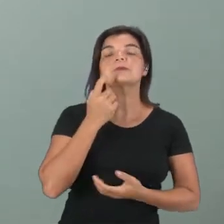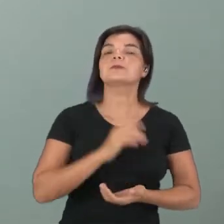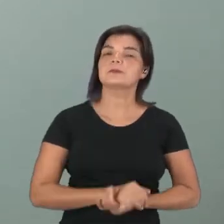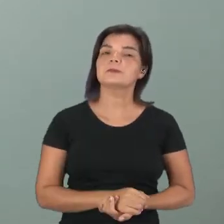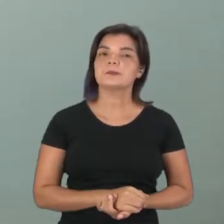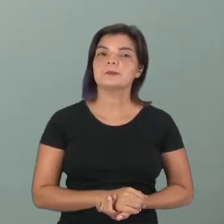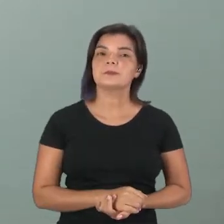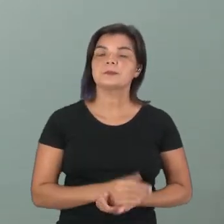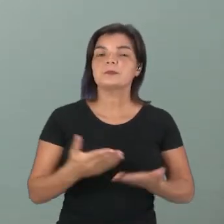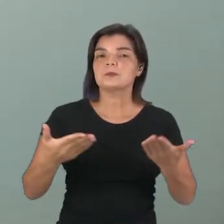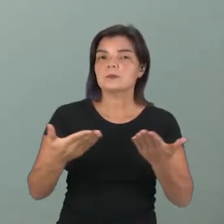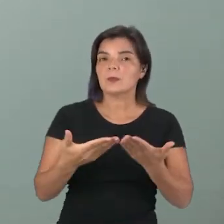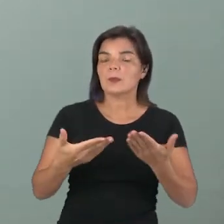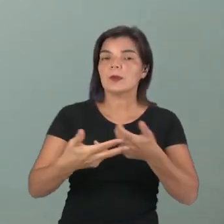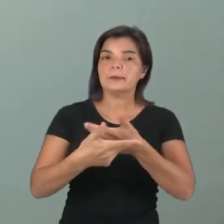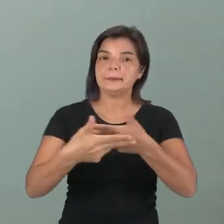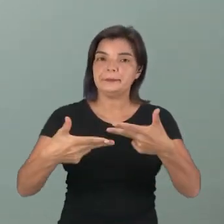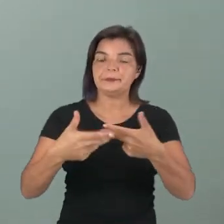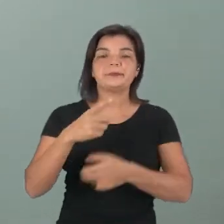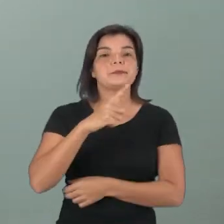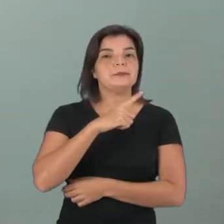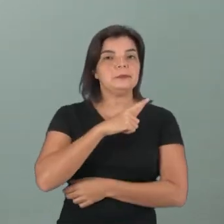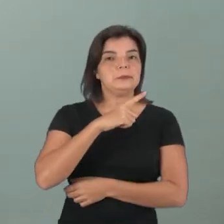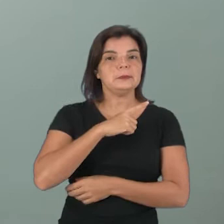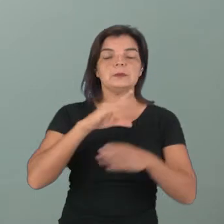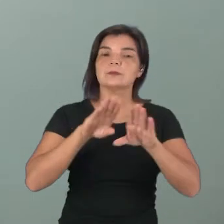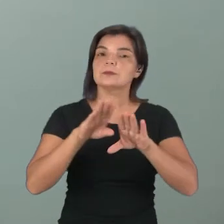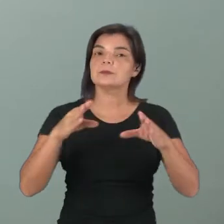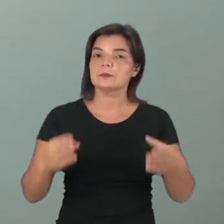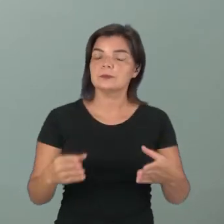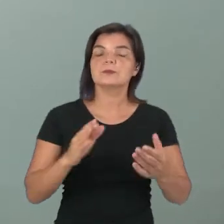refletir, então, dos objetos que eu tenho aqui